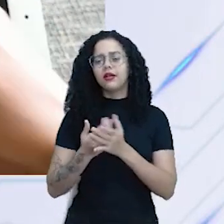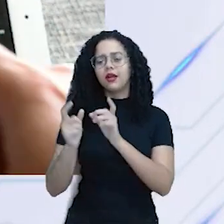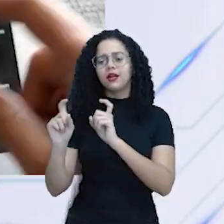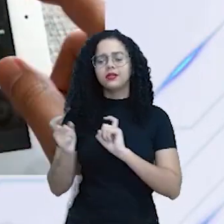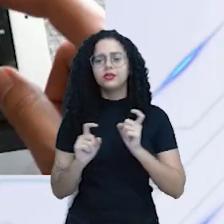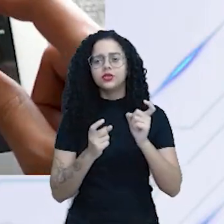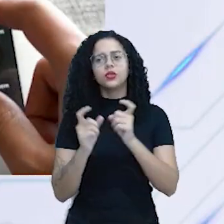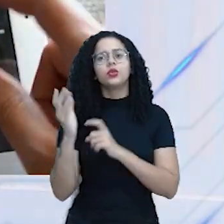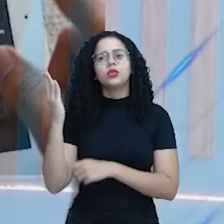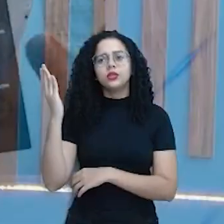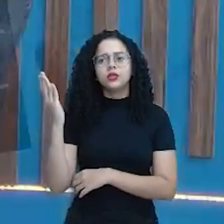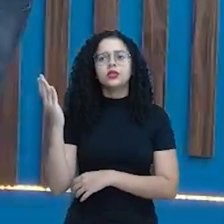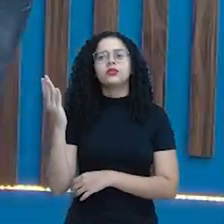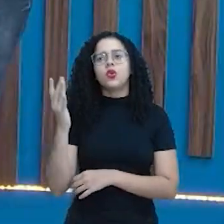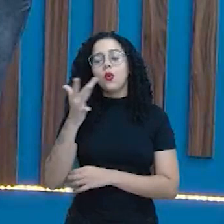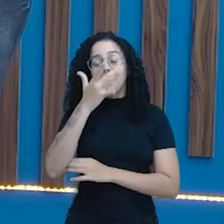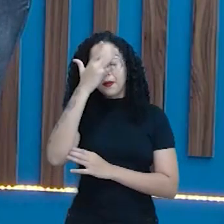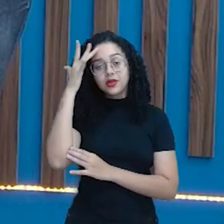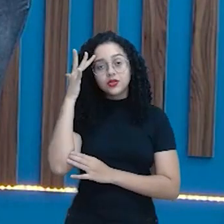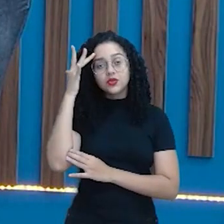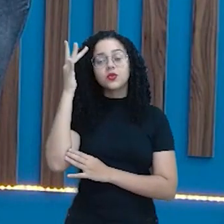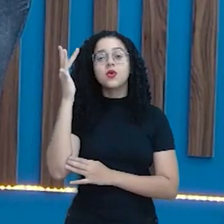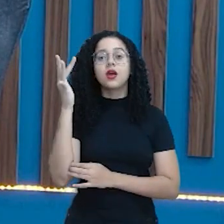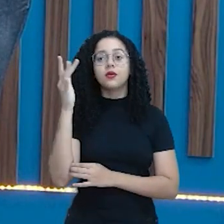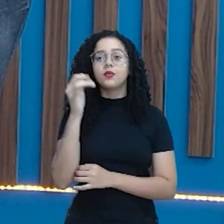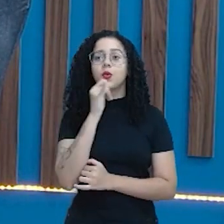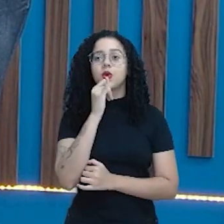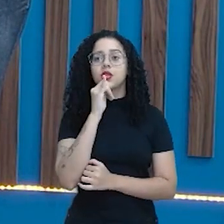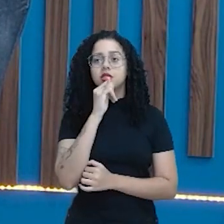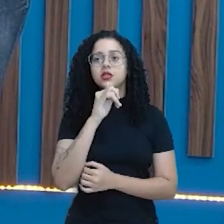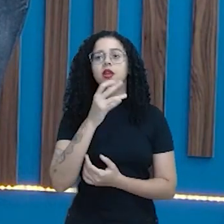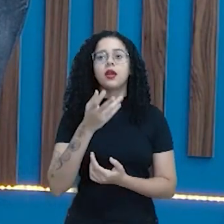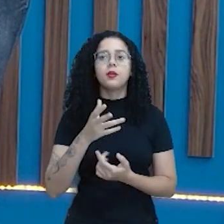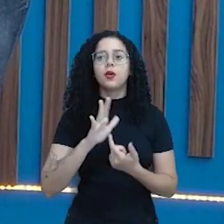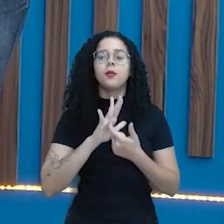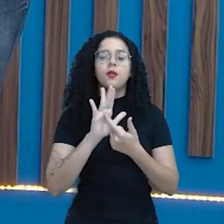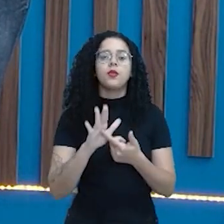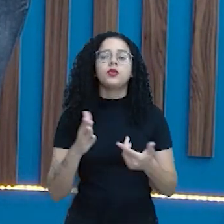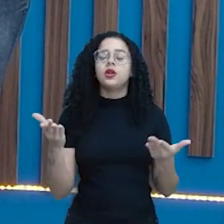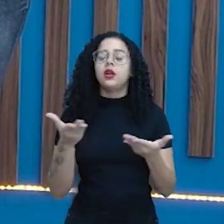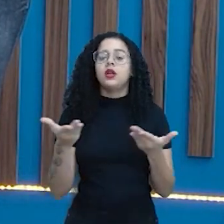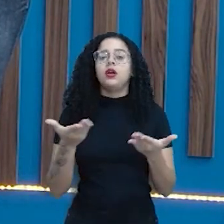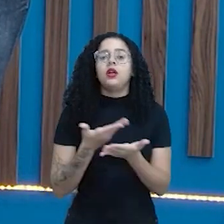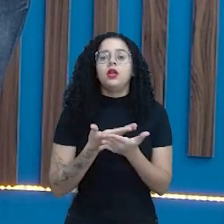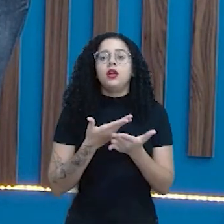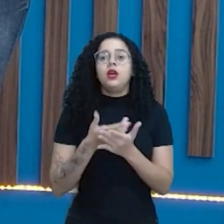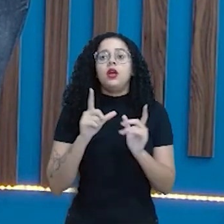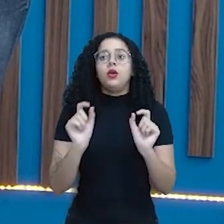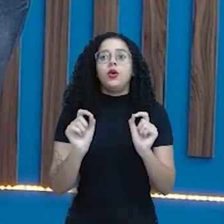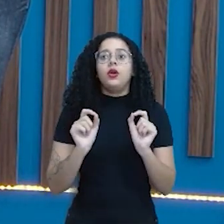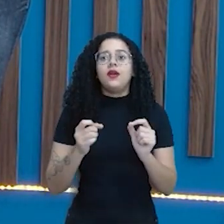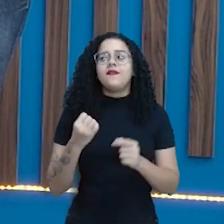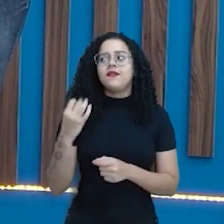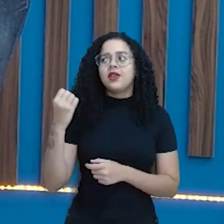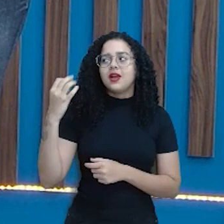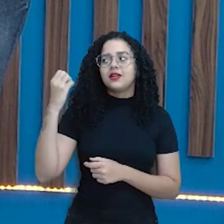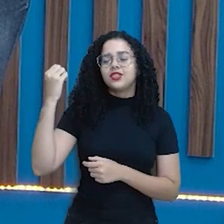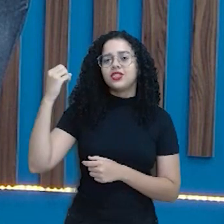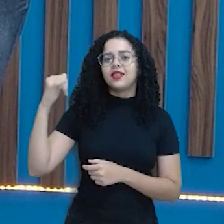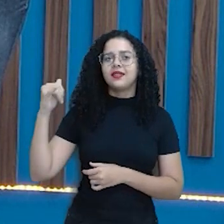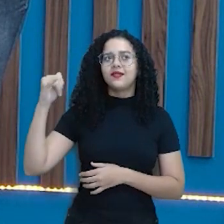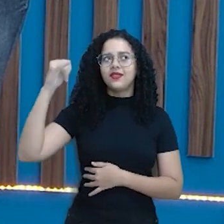com o pessoal, um exemplo que a gente vai trazer aqui para a aula é a questão do viajar de avião,